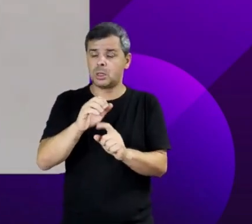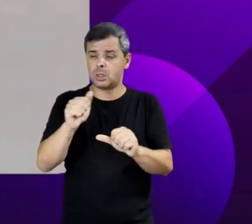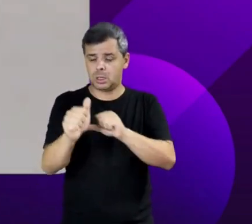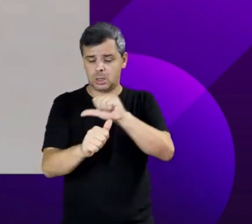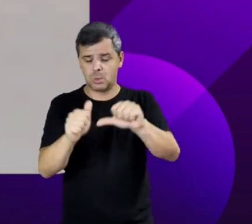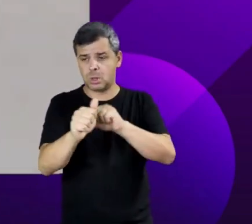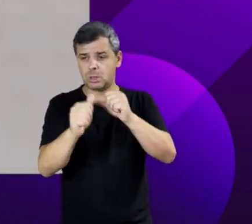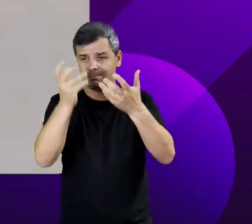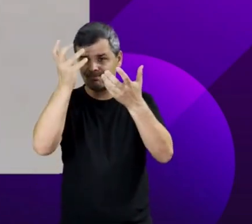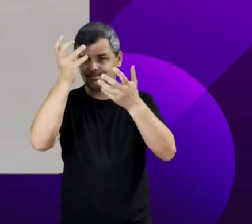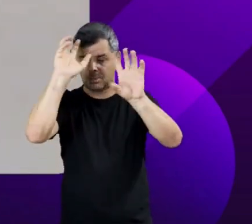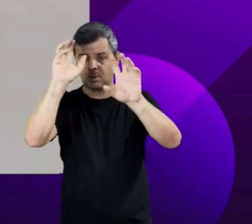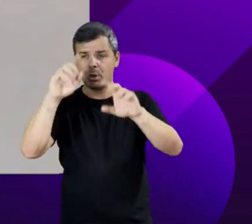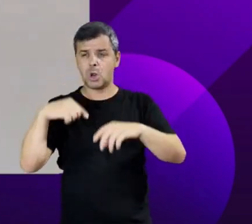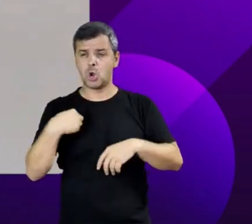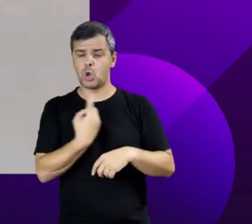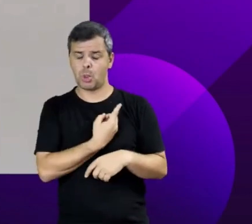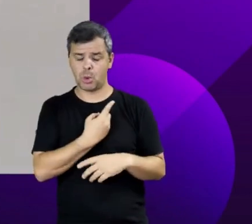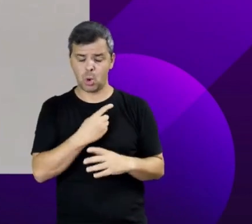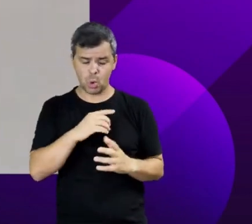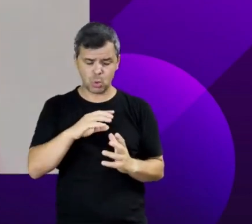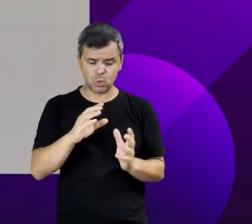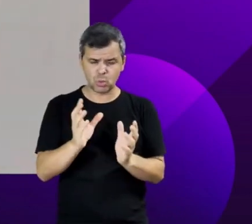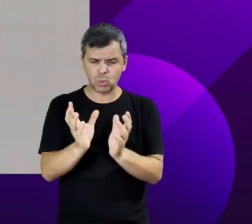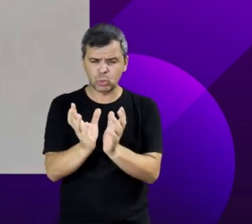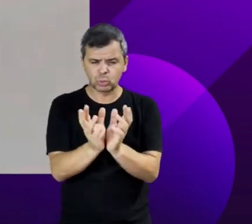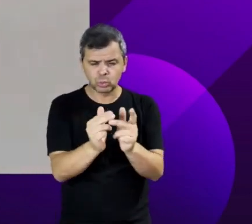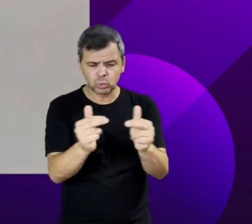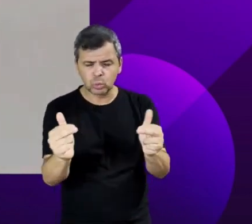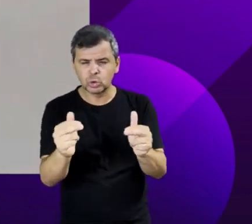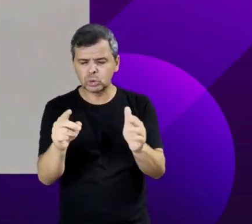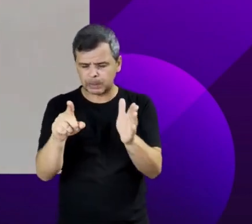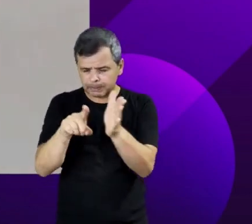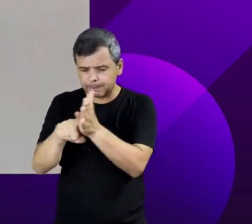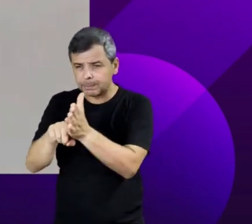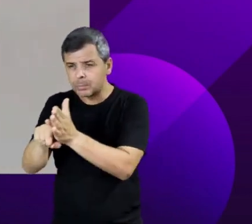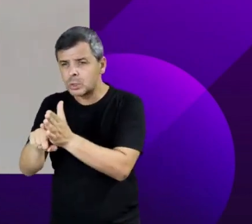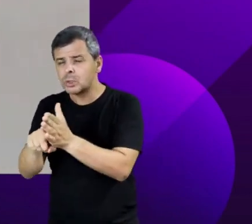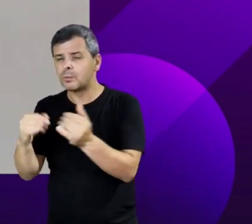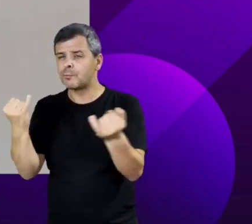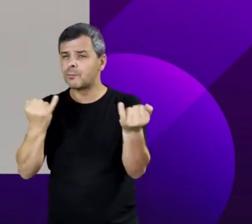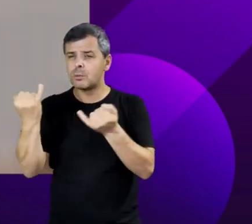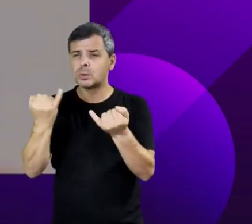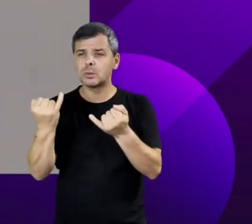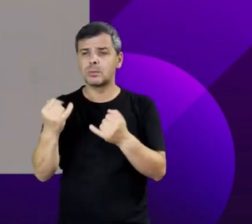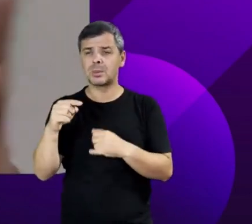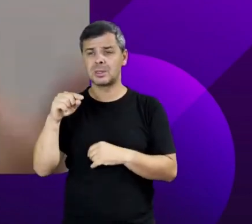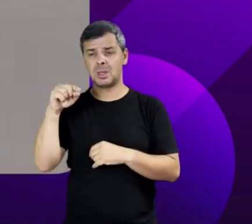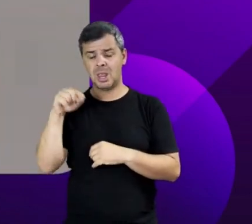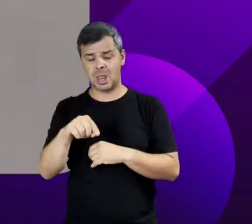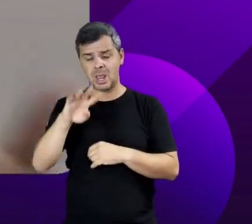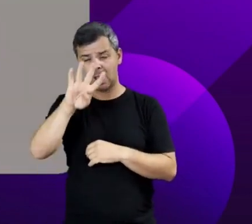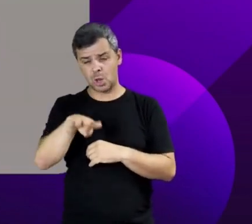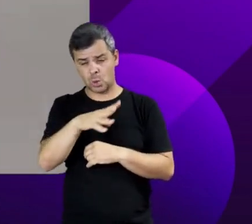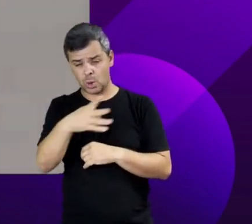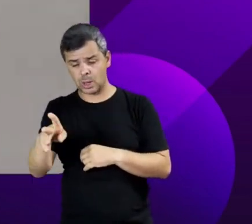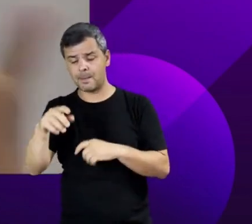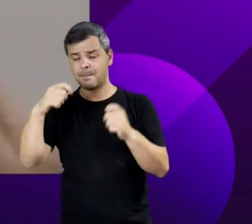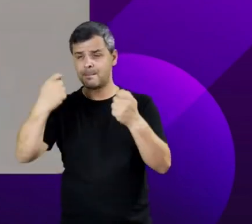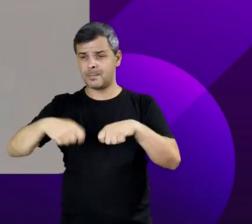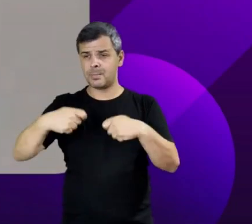mudanças climáticas. Nós temos um conjunto, então, de dados que indicam que esse quadro precisa